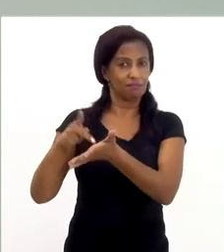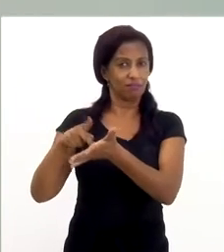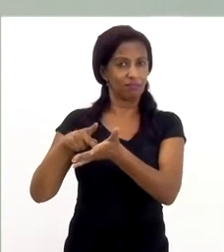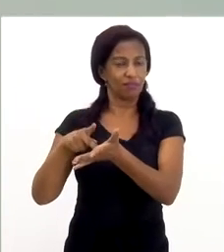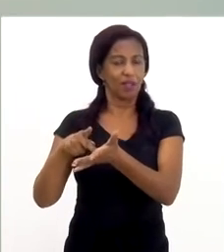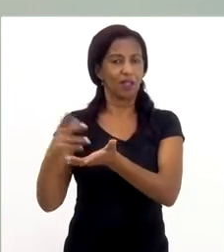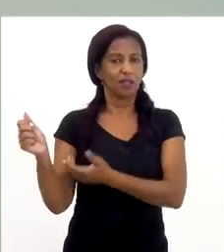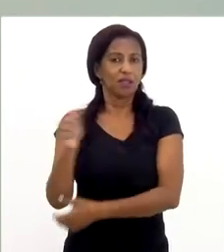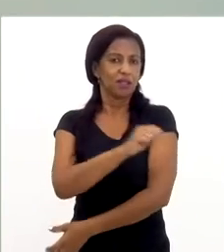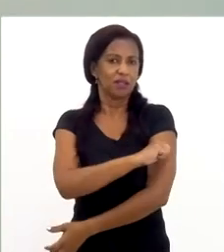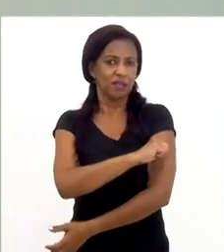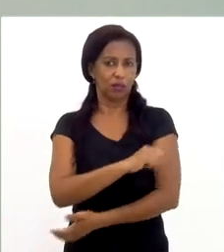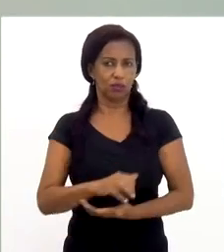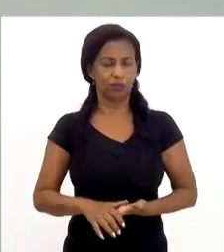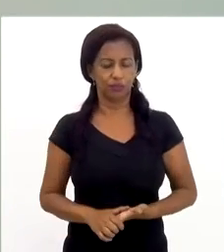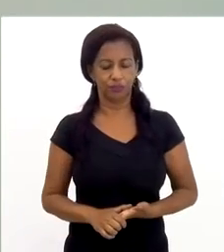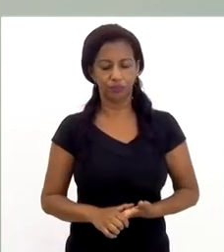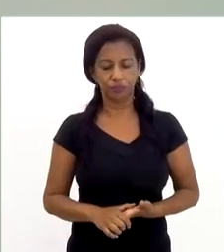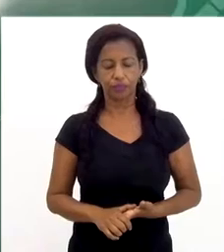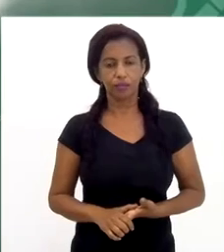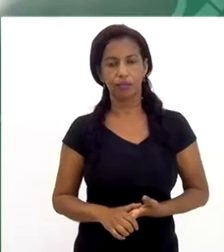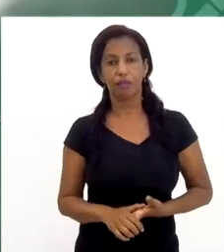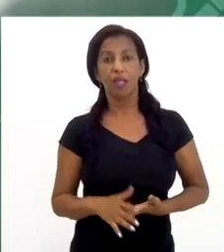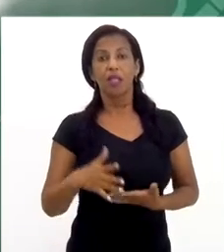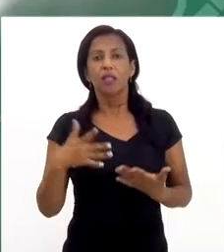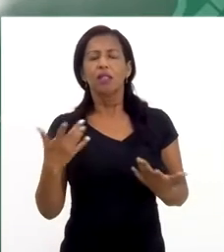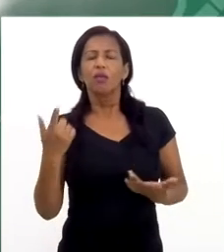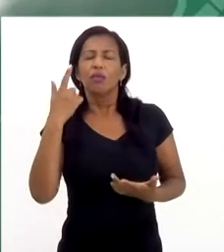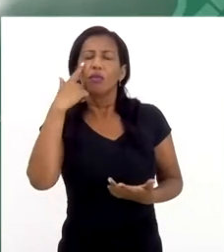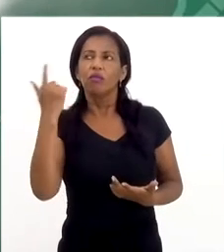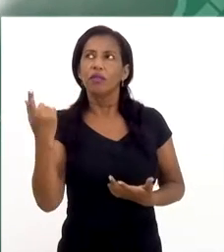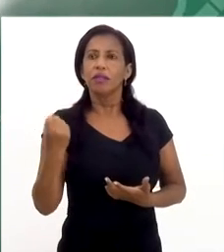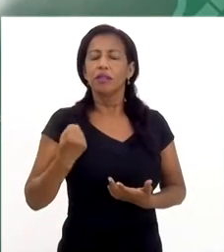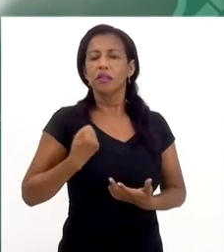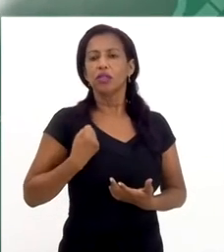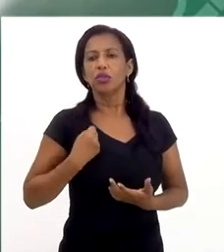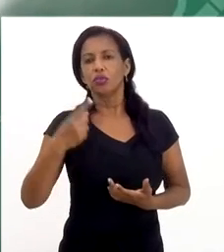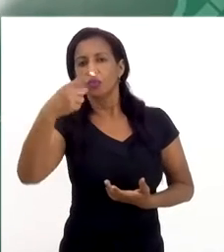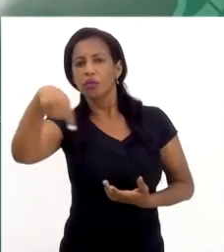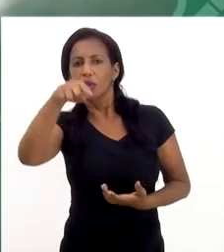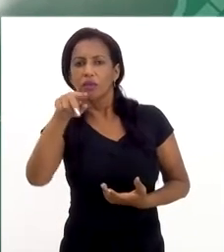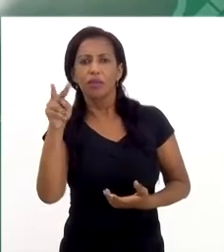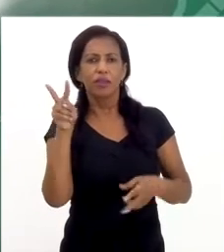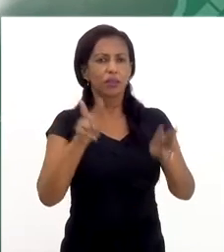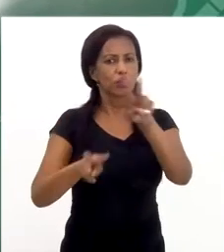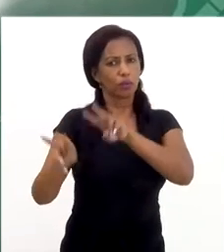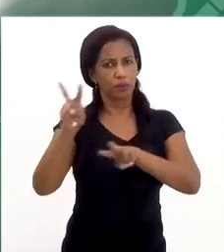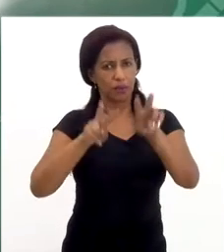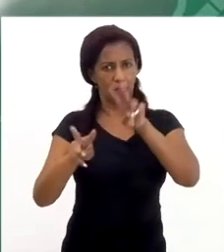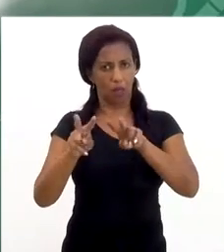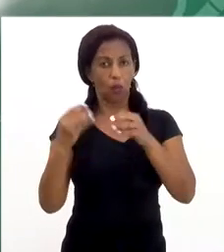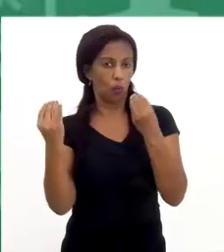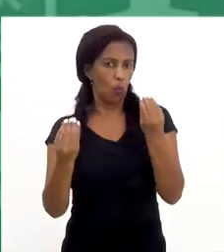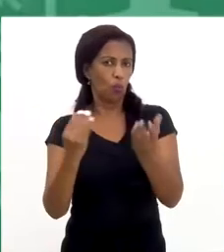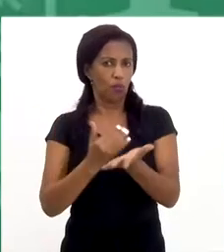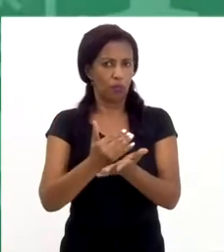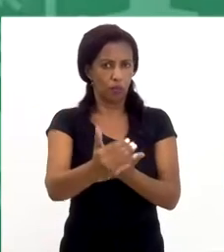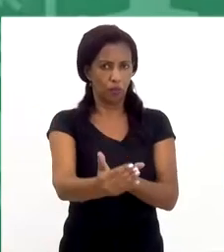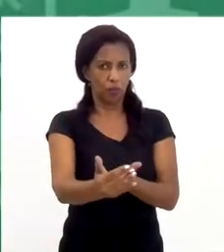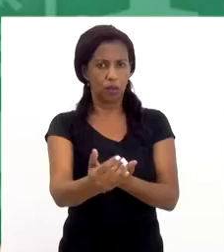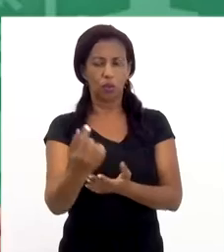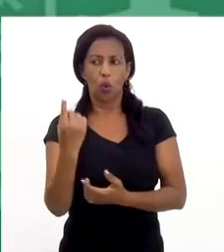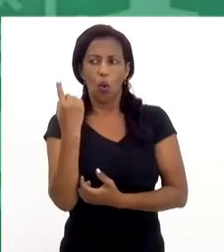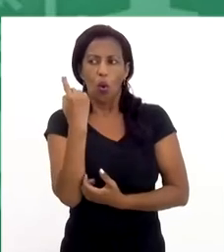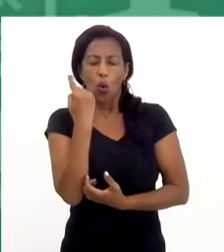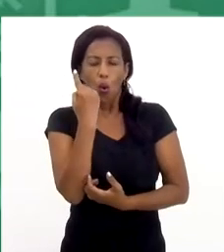dos escolares de 37 anos e vamo Então já está cá e seus dados né é que vocês observarão como eu falei que na abertura